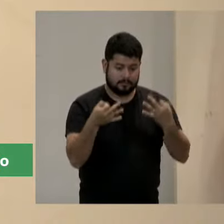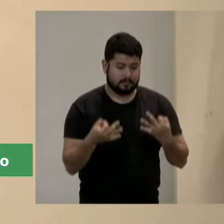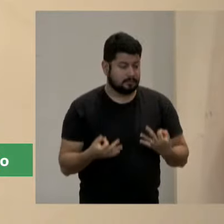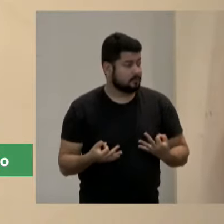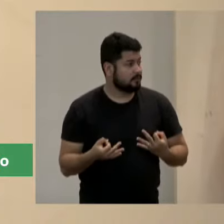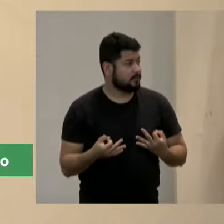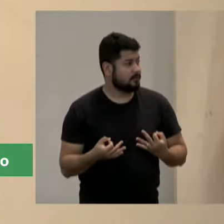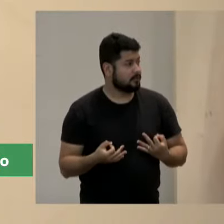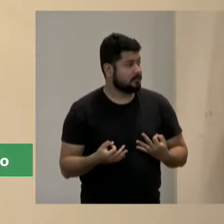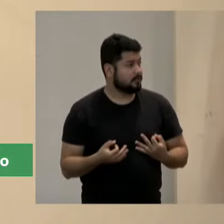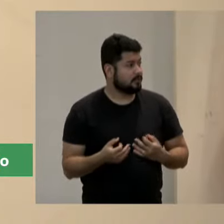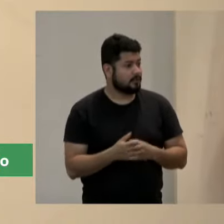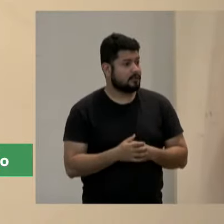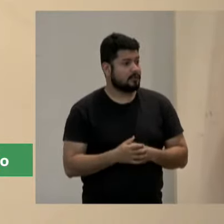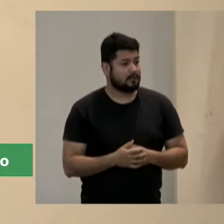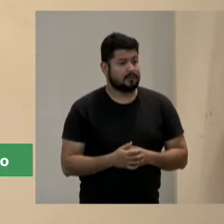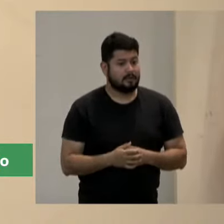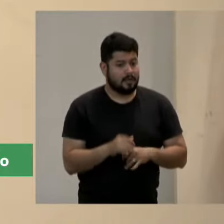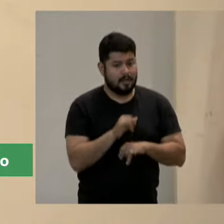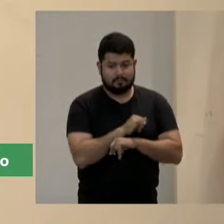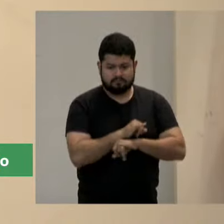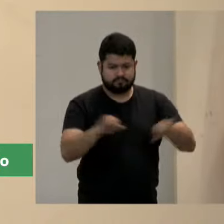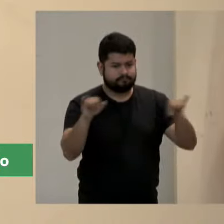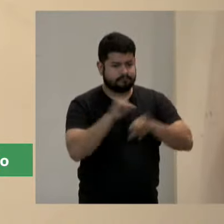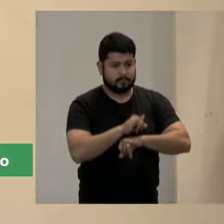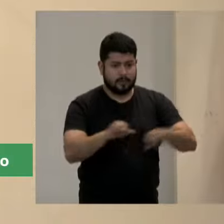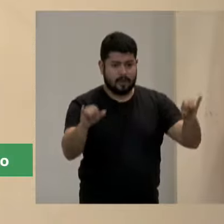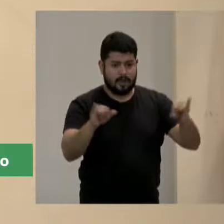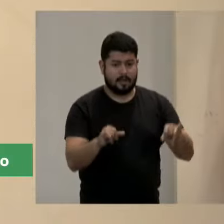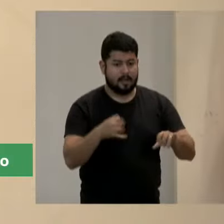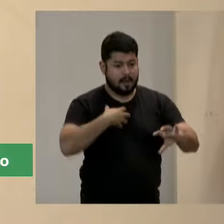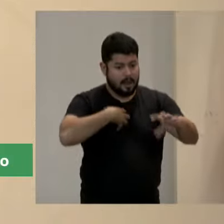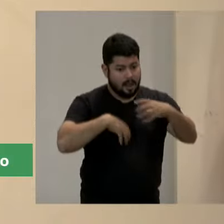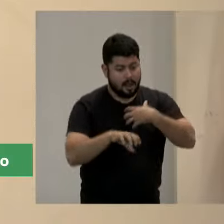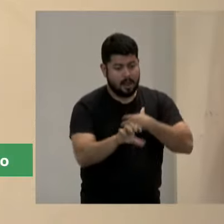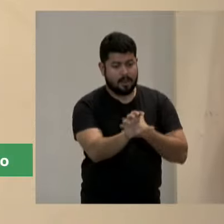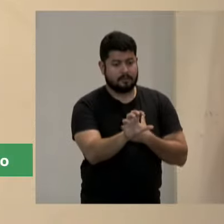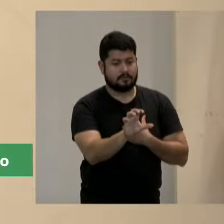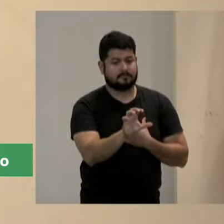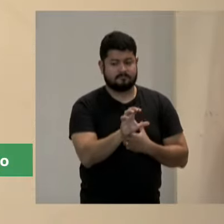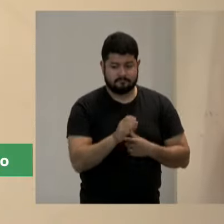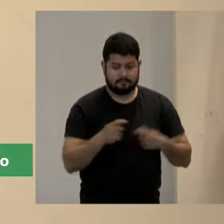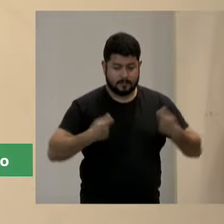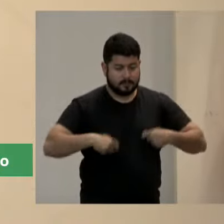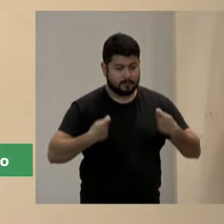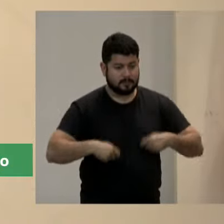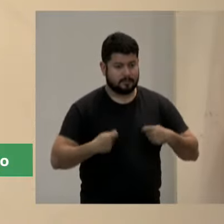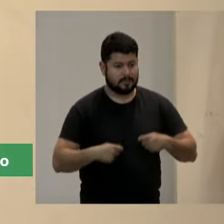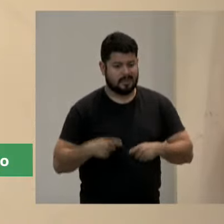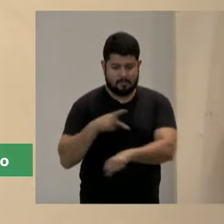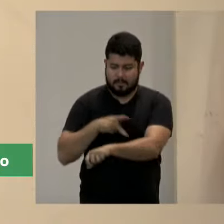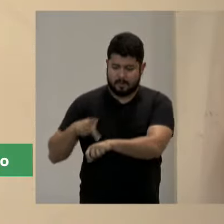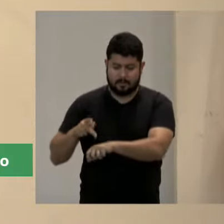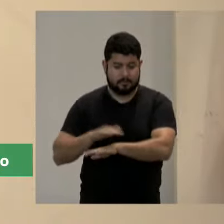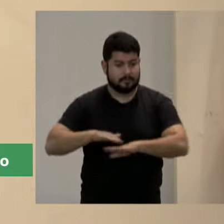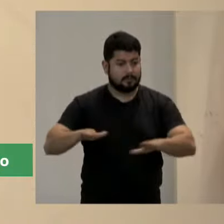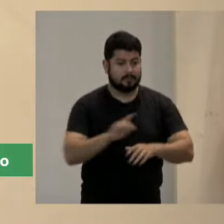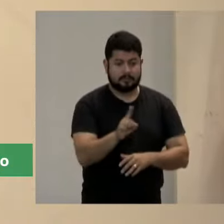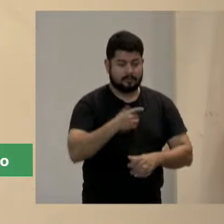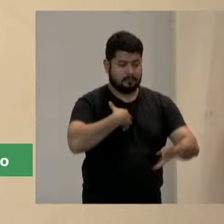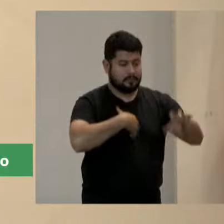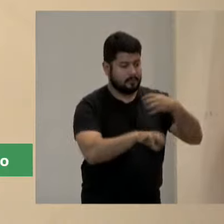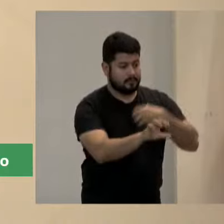Eu prego, então, a afetividade. Não falo da pedagogia da afetividade, mas falo da afetividade para que possa abranger todos os